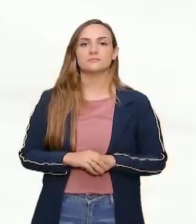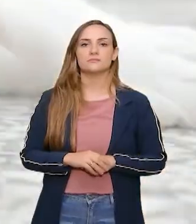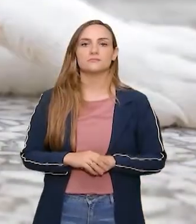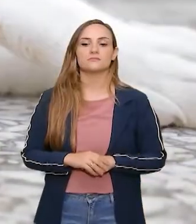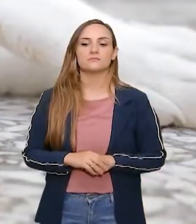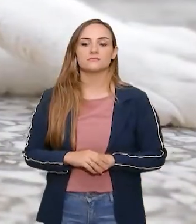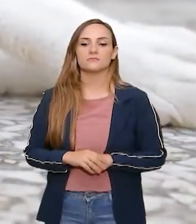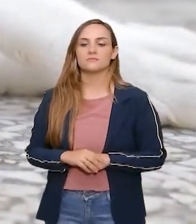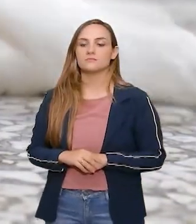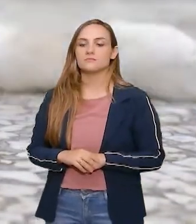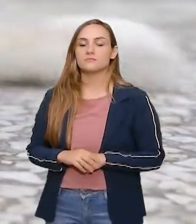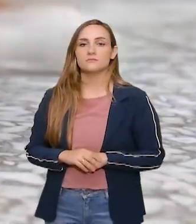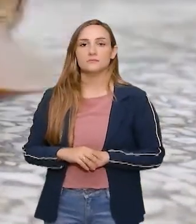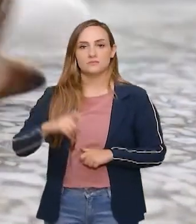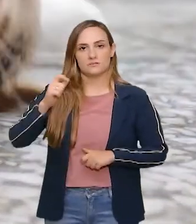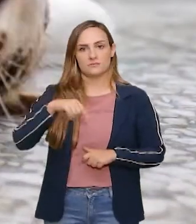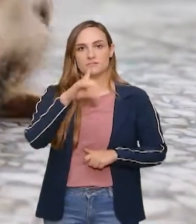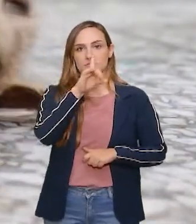casas.